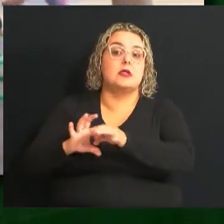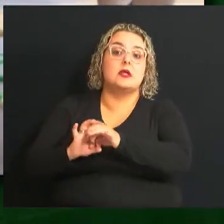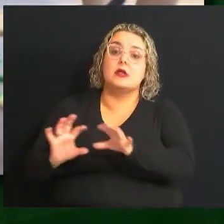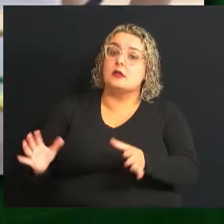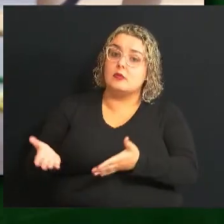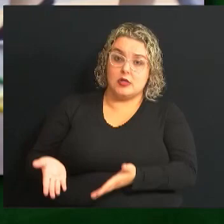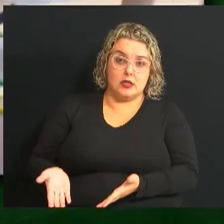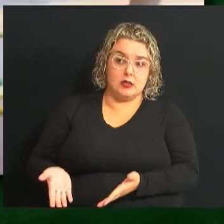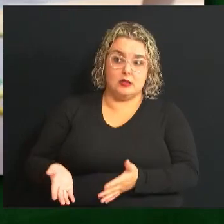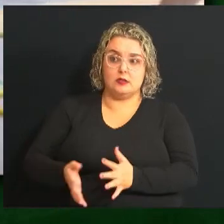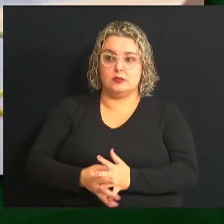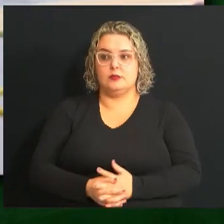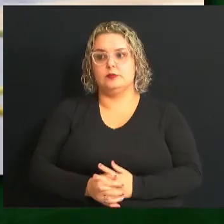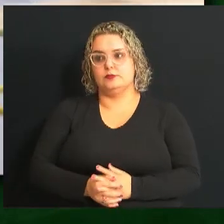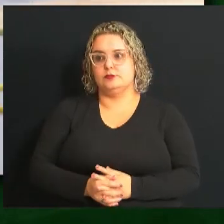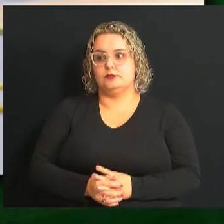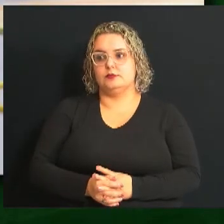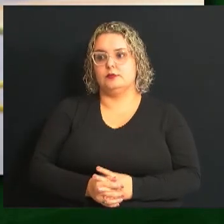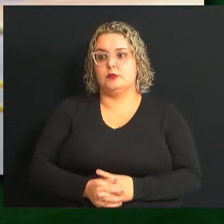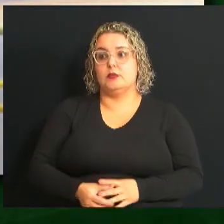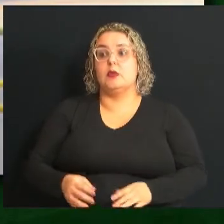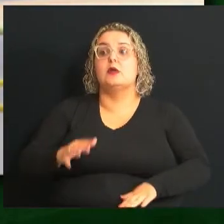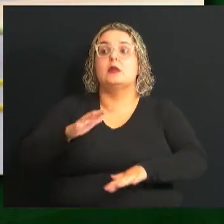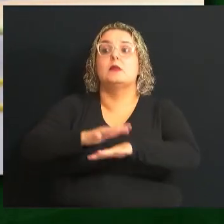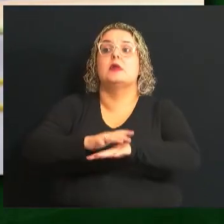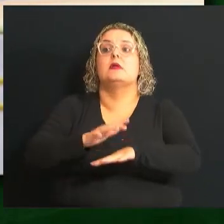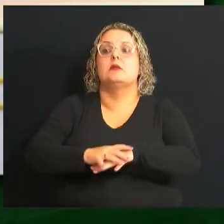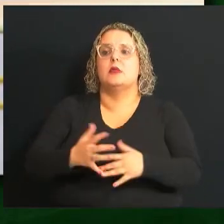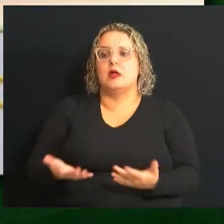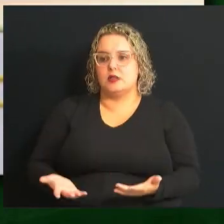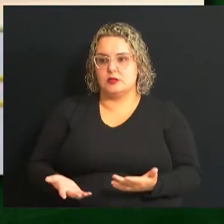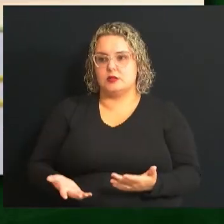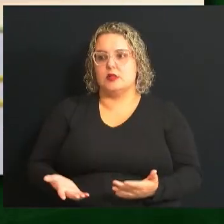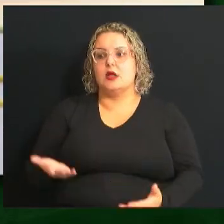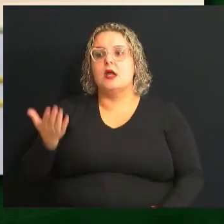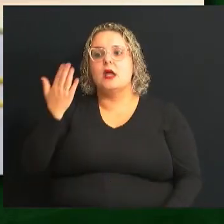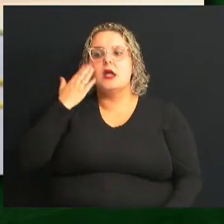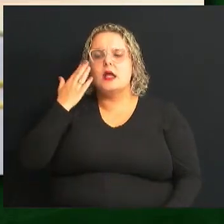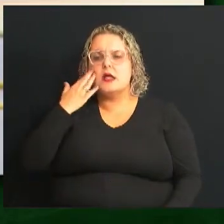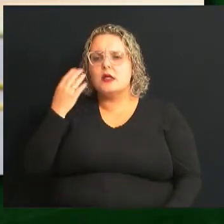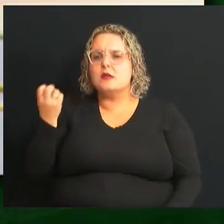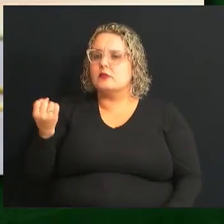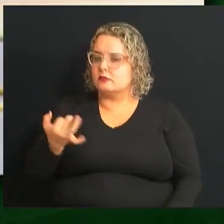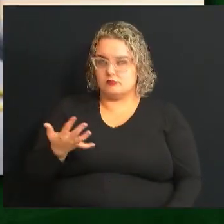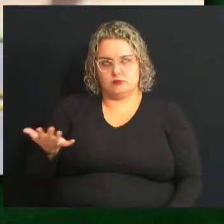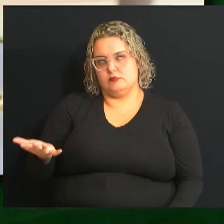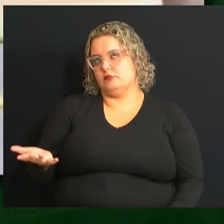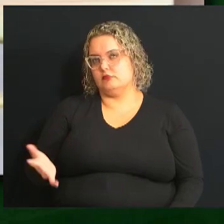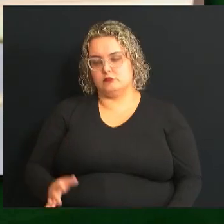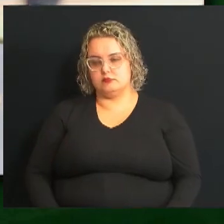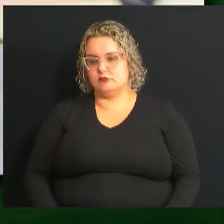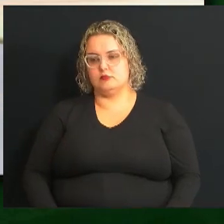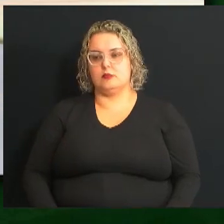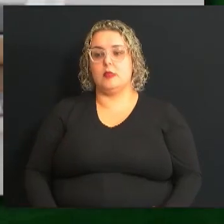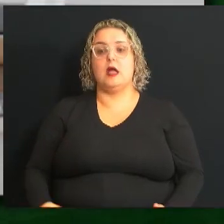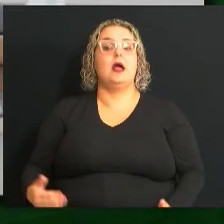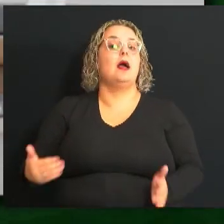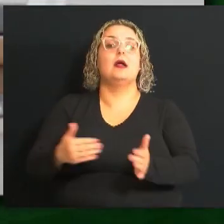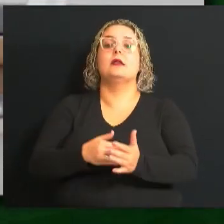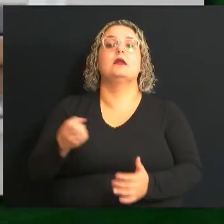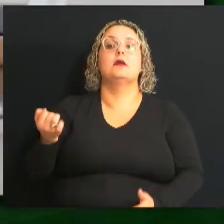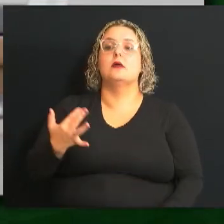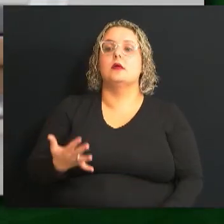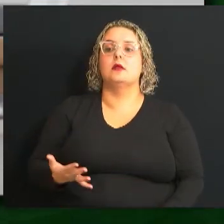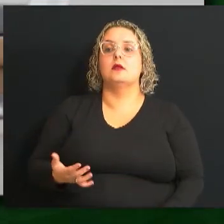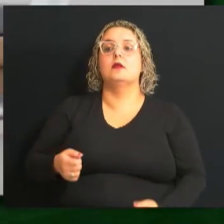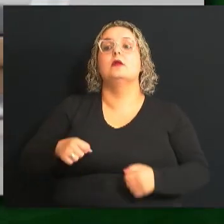Então, na matemática, ele sabe contar, sei lá, até quanto. Então, vamos